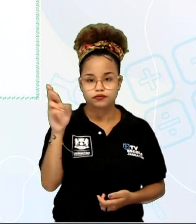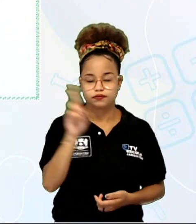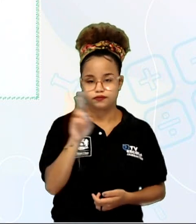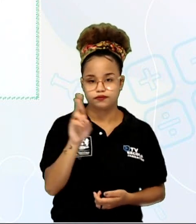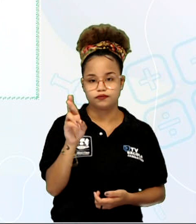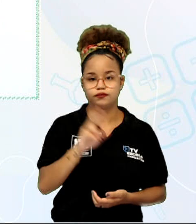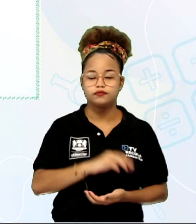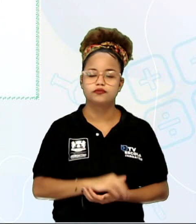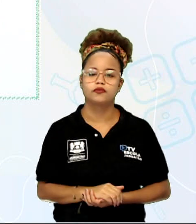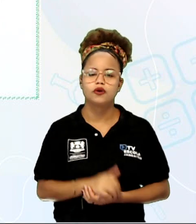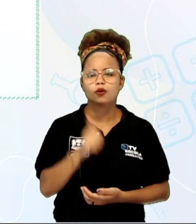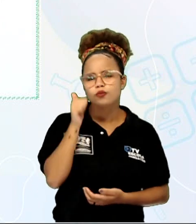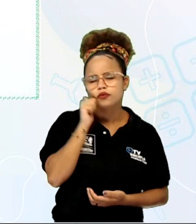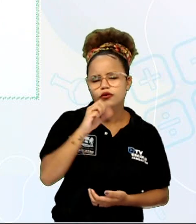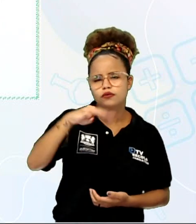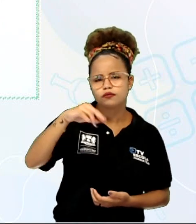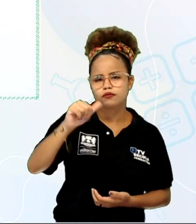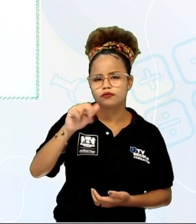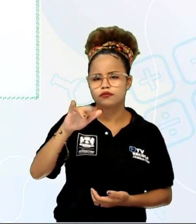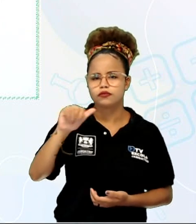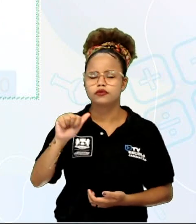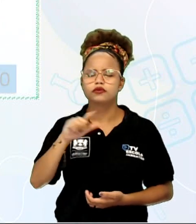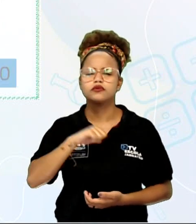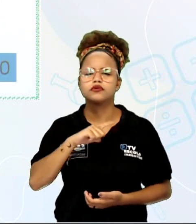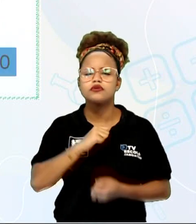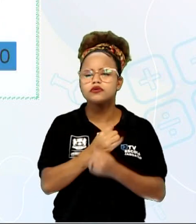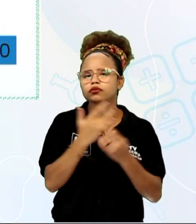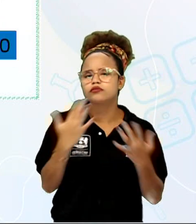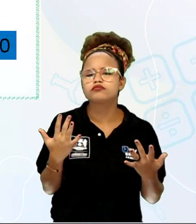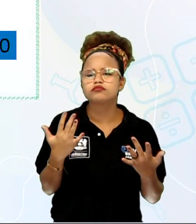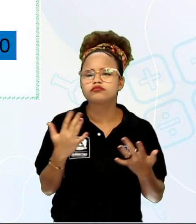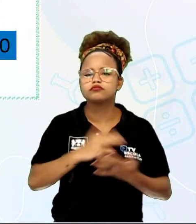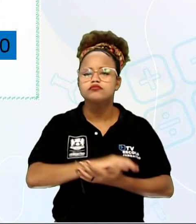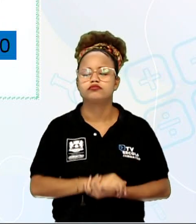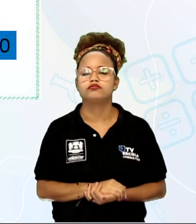R$ 51. E Maria tem quantos reais? Maria tem